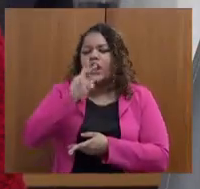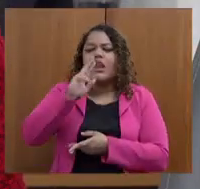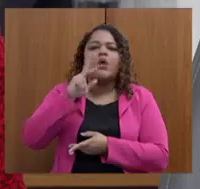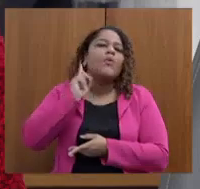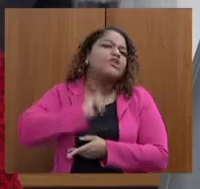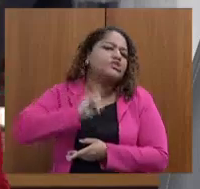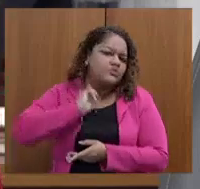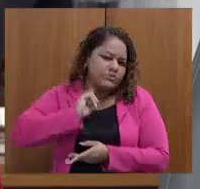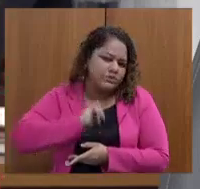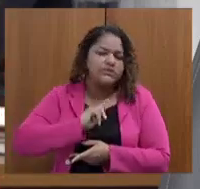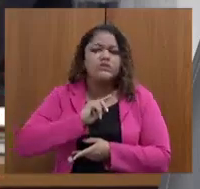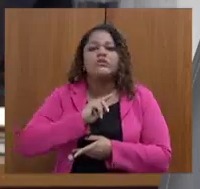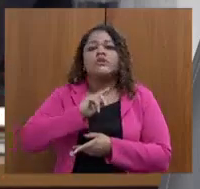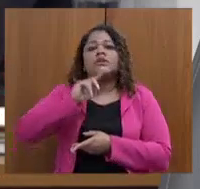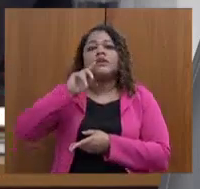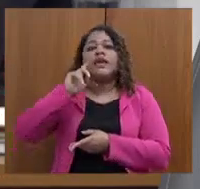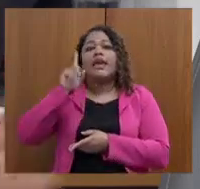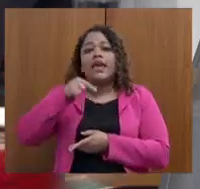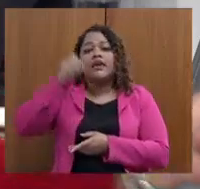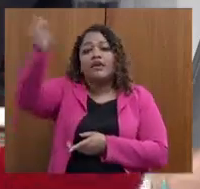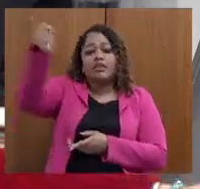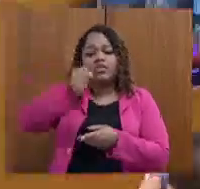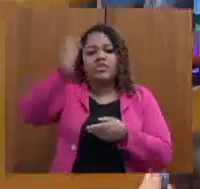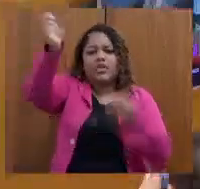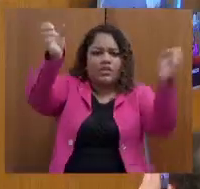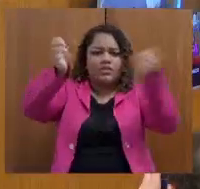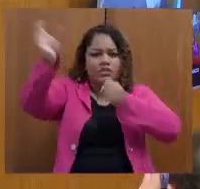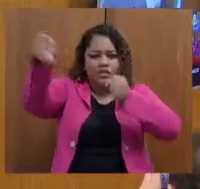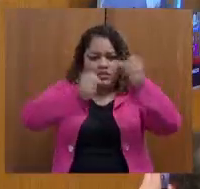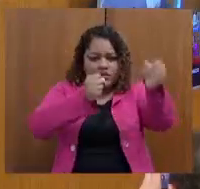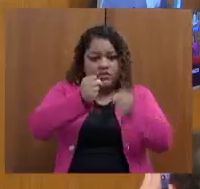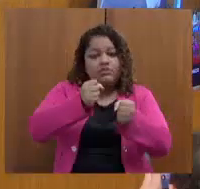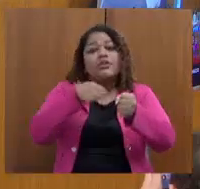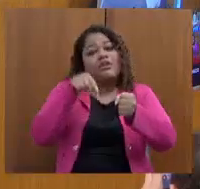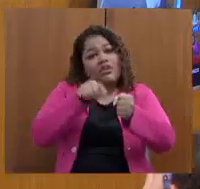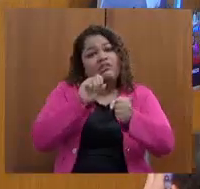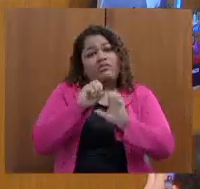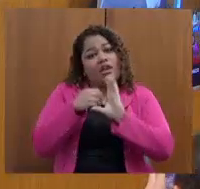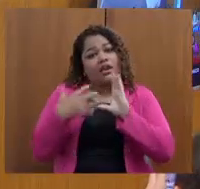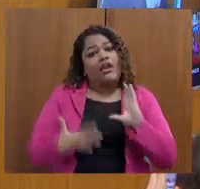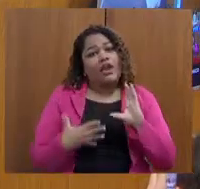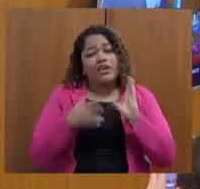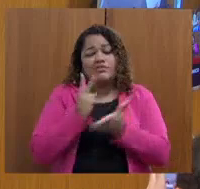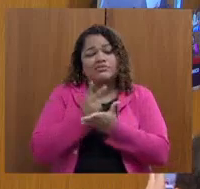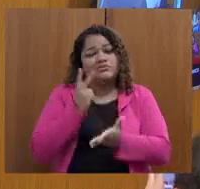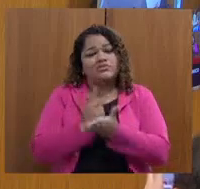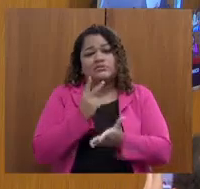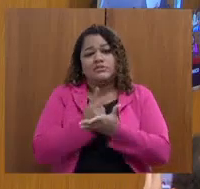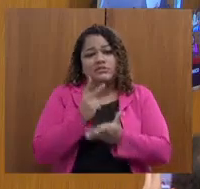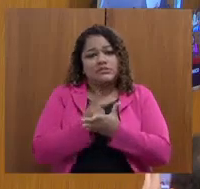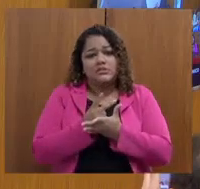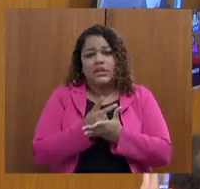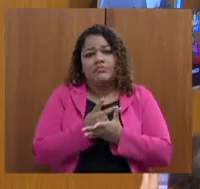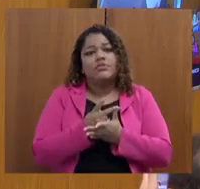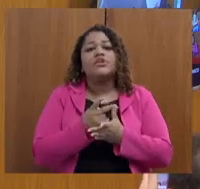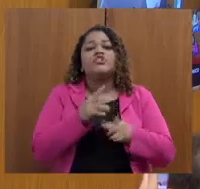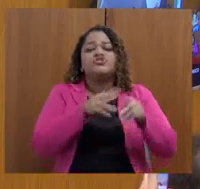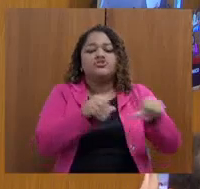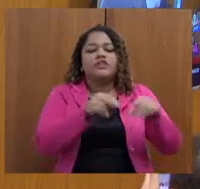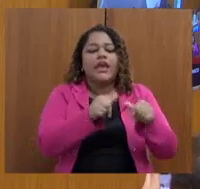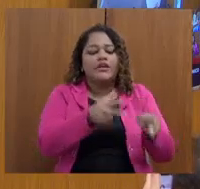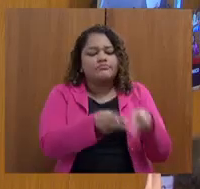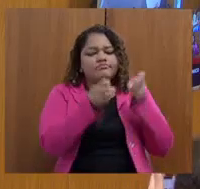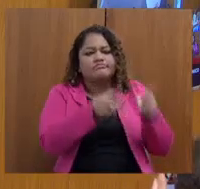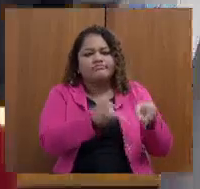mineração onde você tem mineração e tem essa grande essa grande trânsito de homens que não